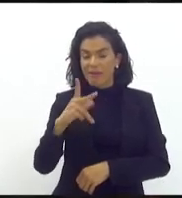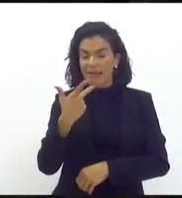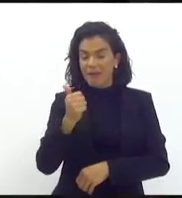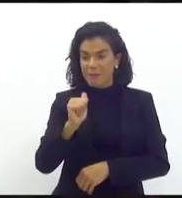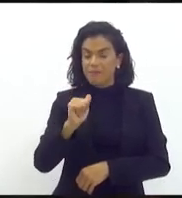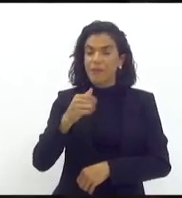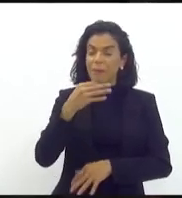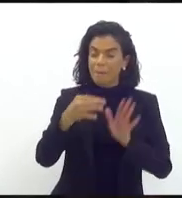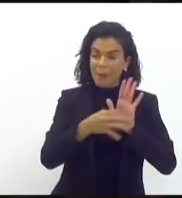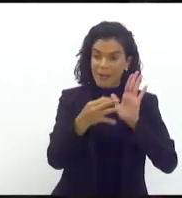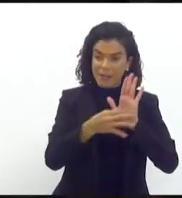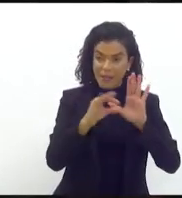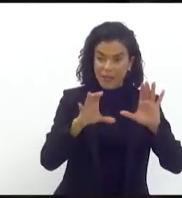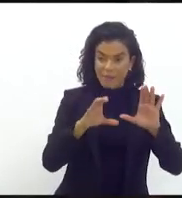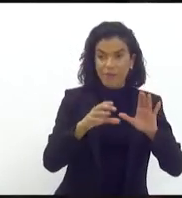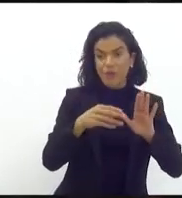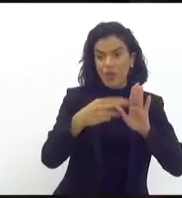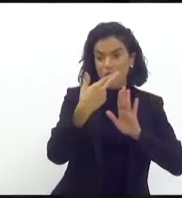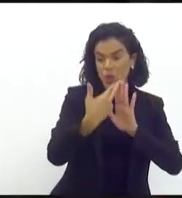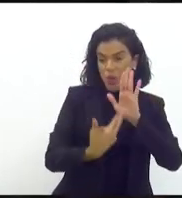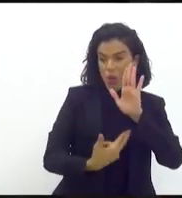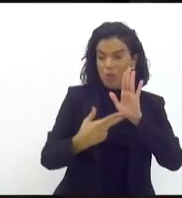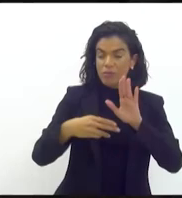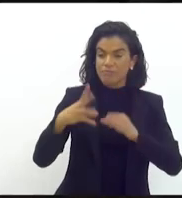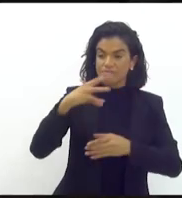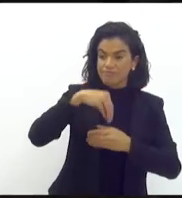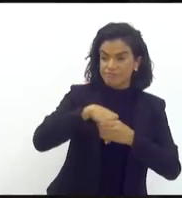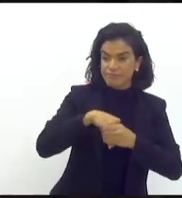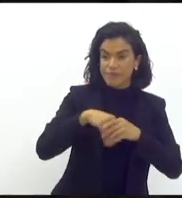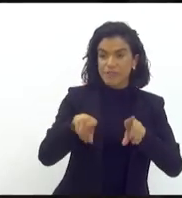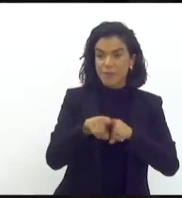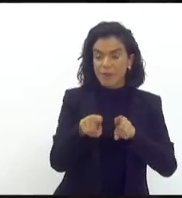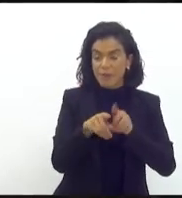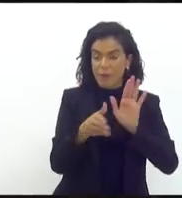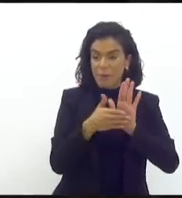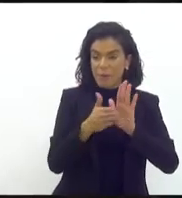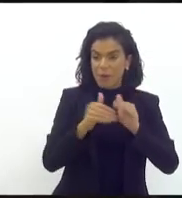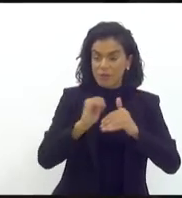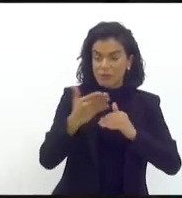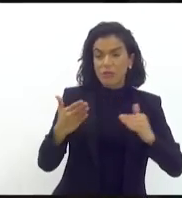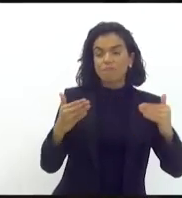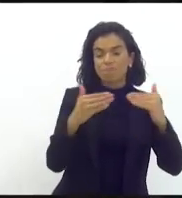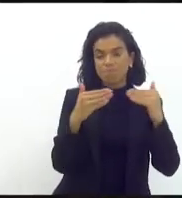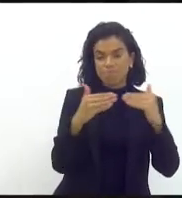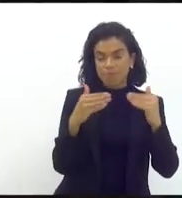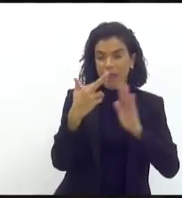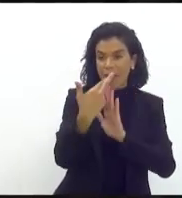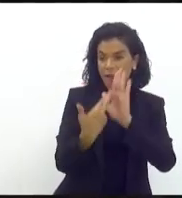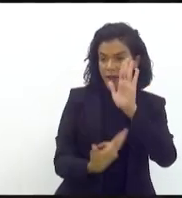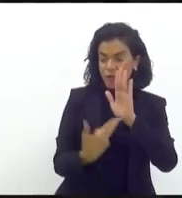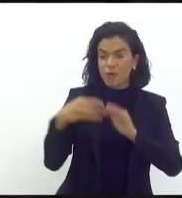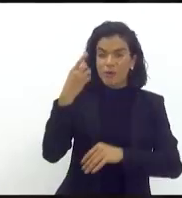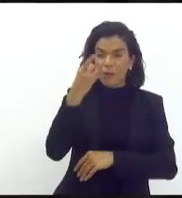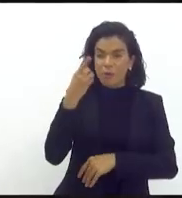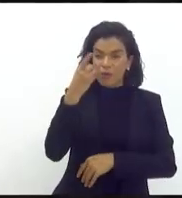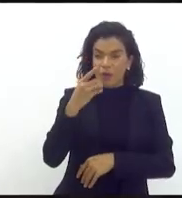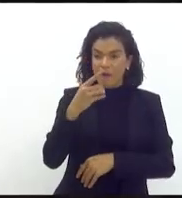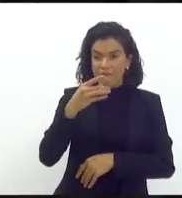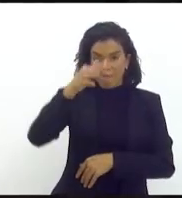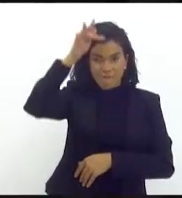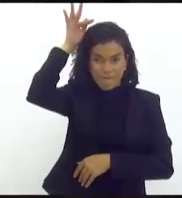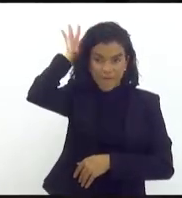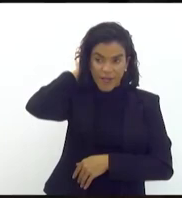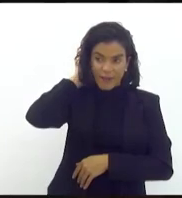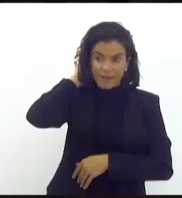parecer da comissão de normas internas e proposições externas favorável relator Deputado Fred